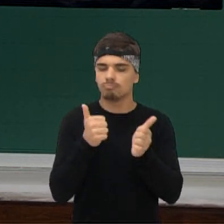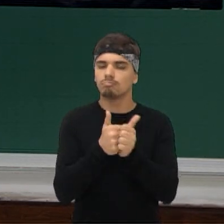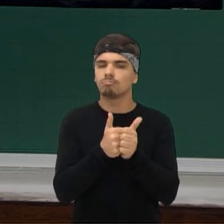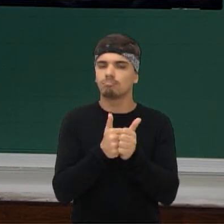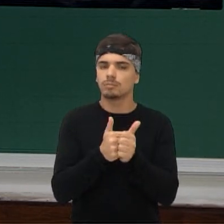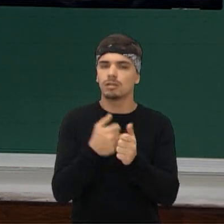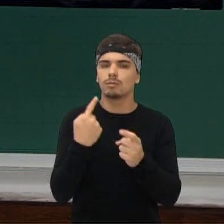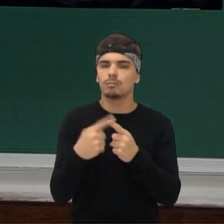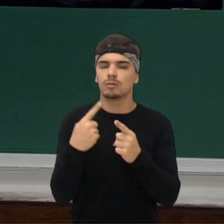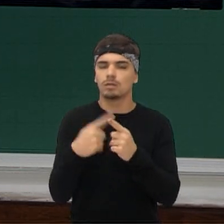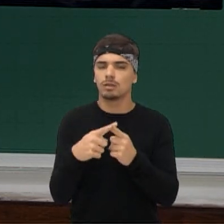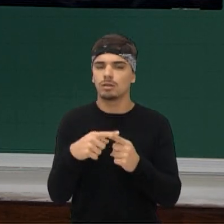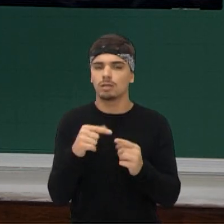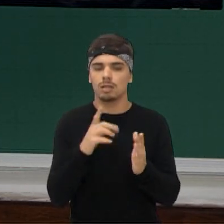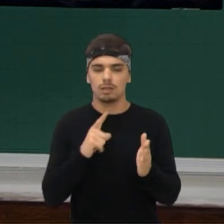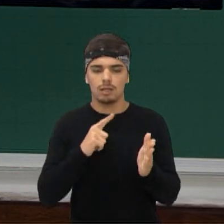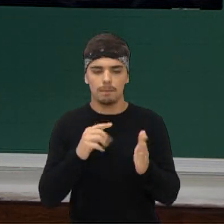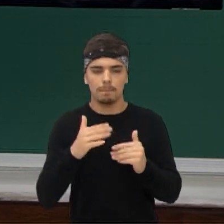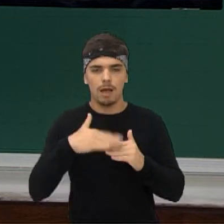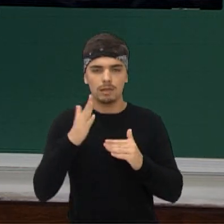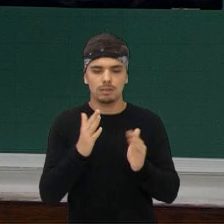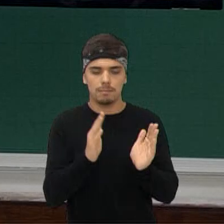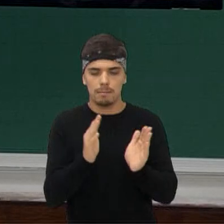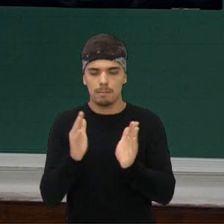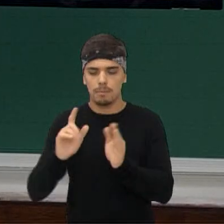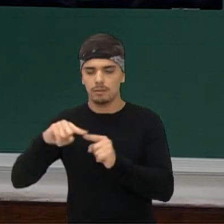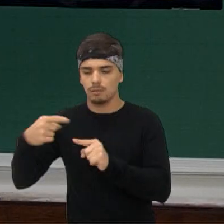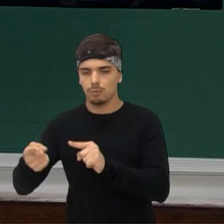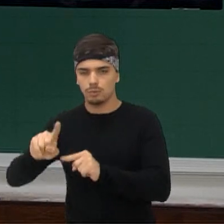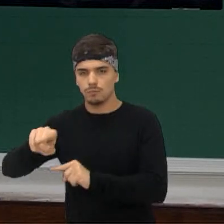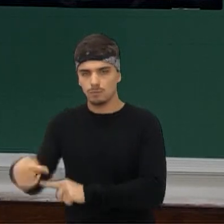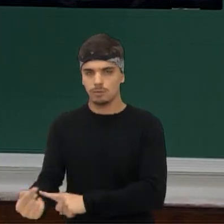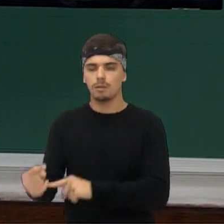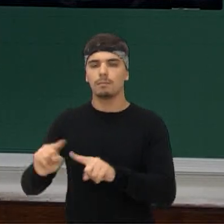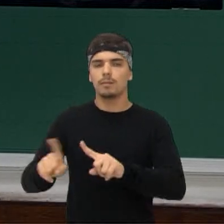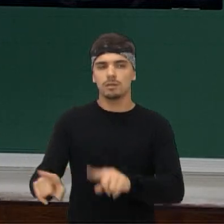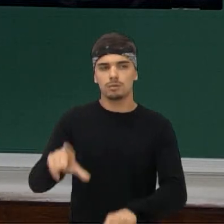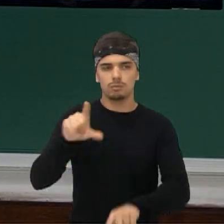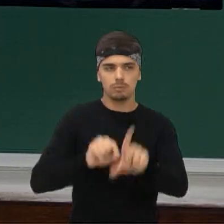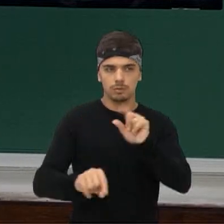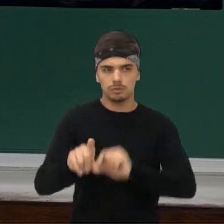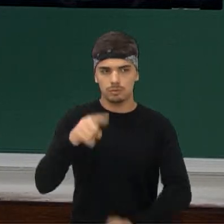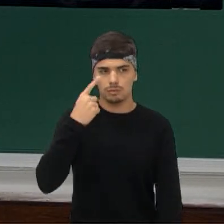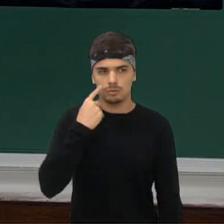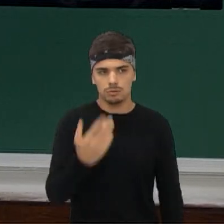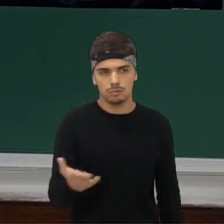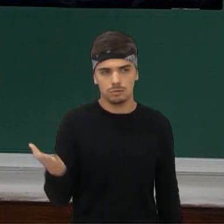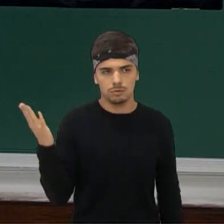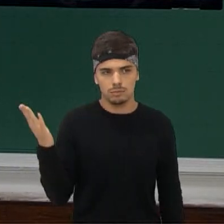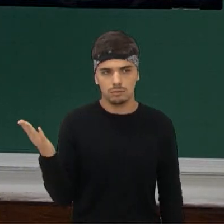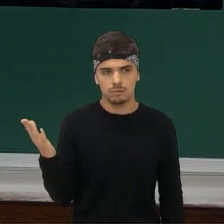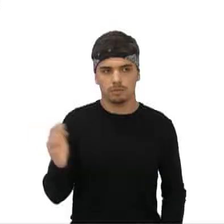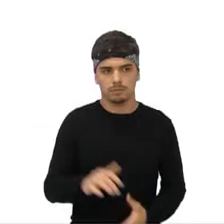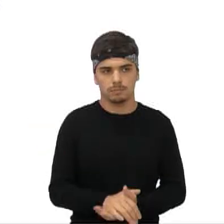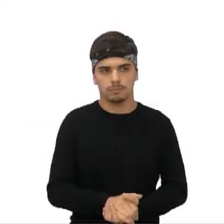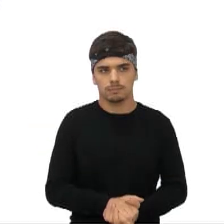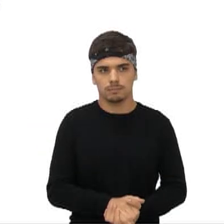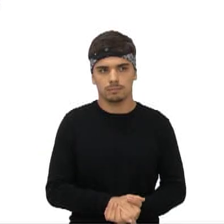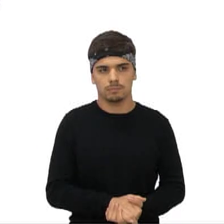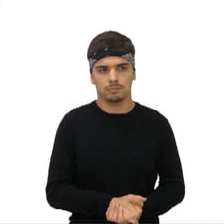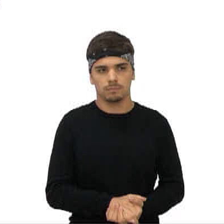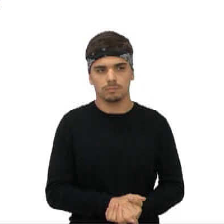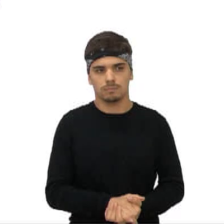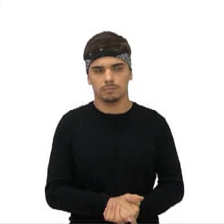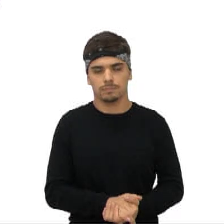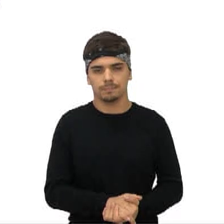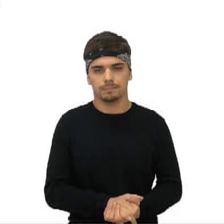mais casas depois da vírgula. Porém, as opções que eu tenho de resposta,